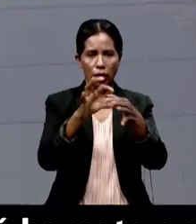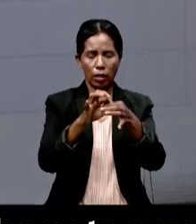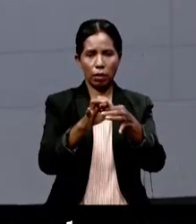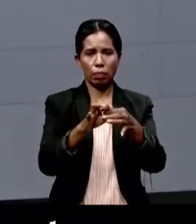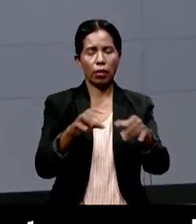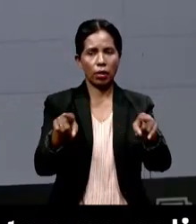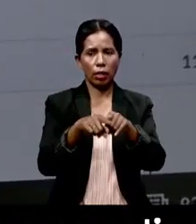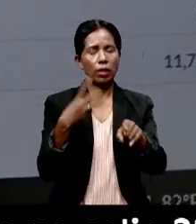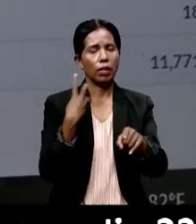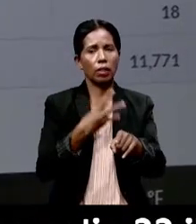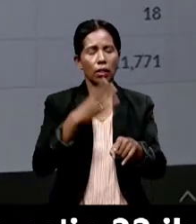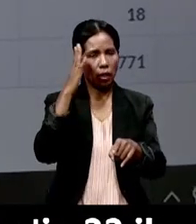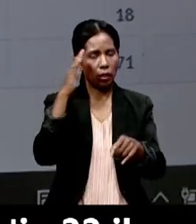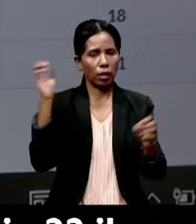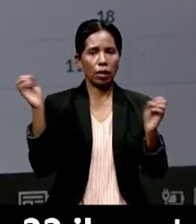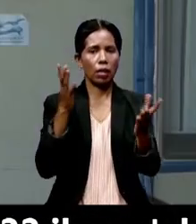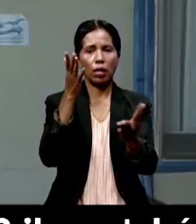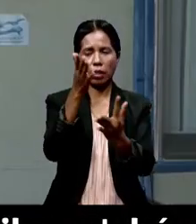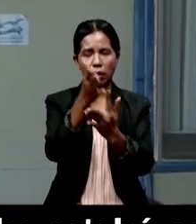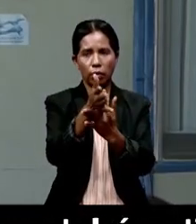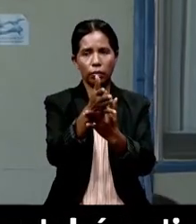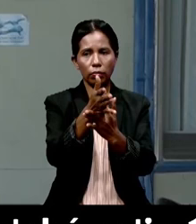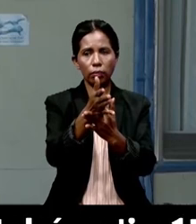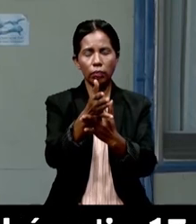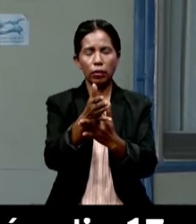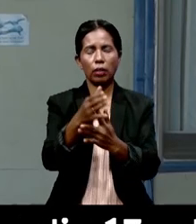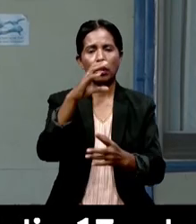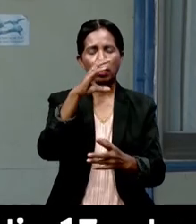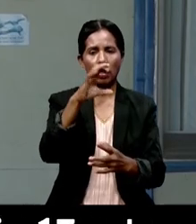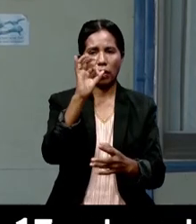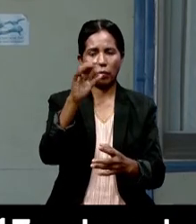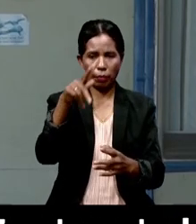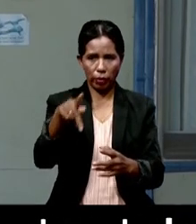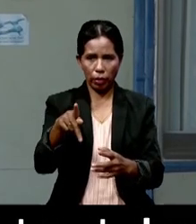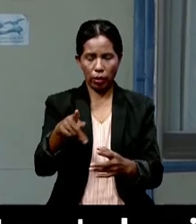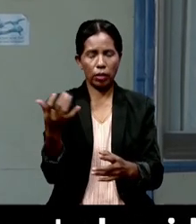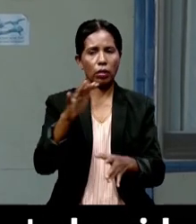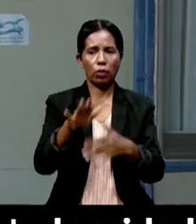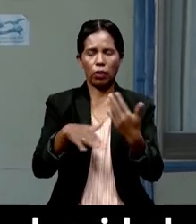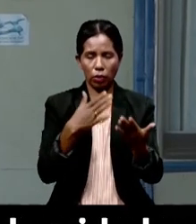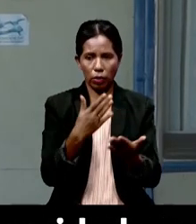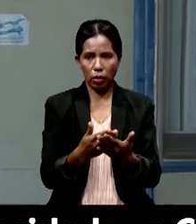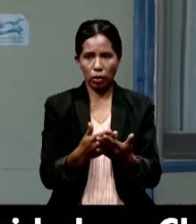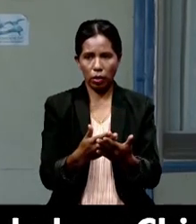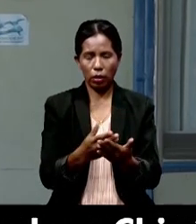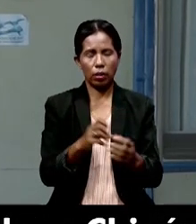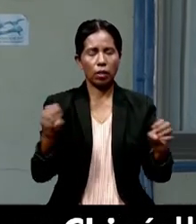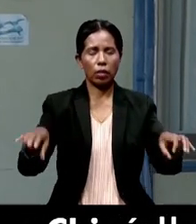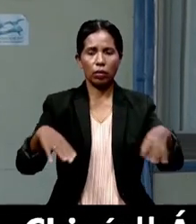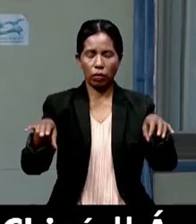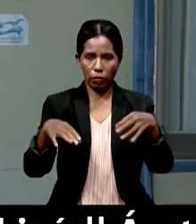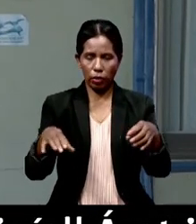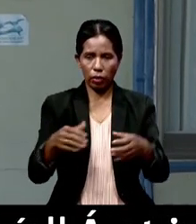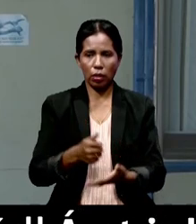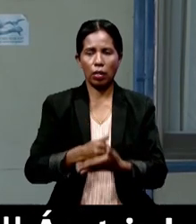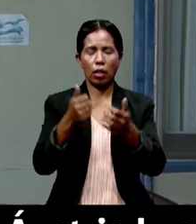kia, sira nebe malatama e a função pública, né, maioria que sira nebe maka kajuai sira,